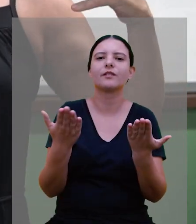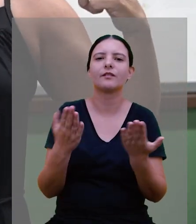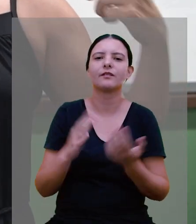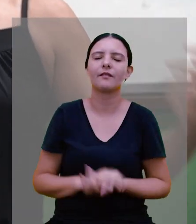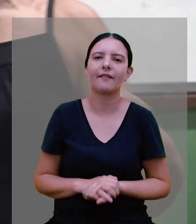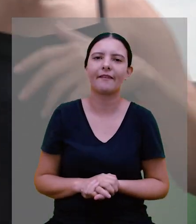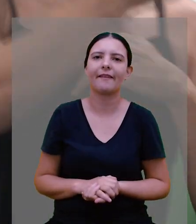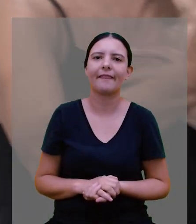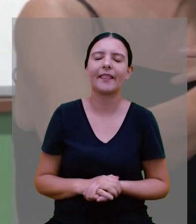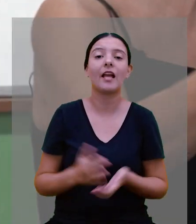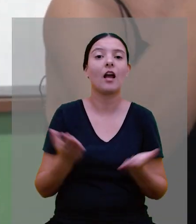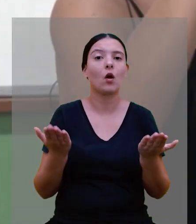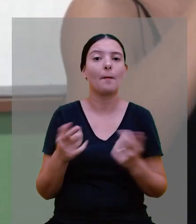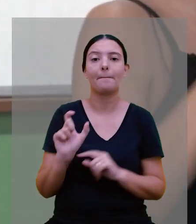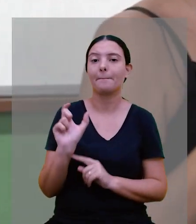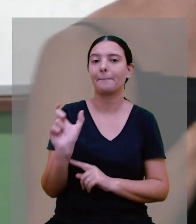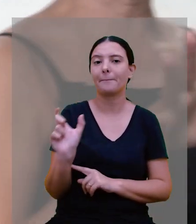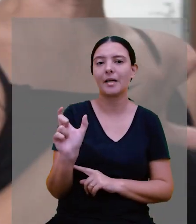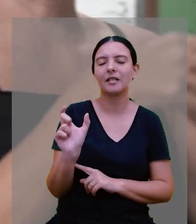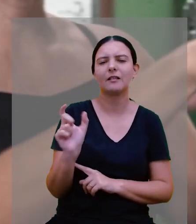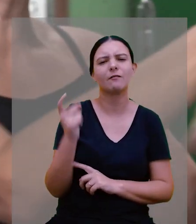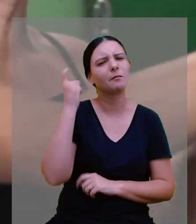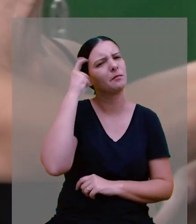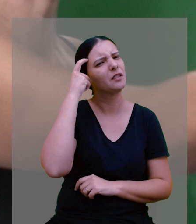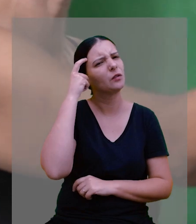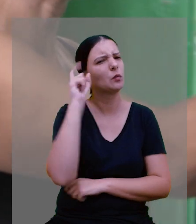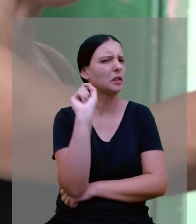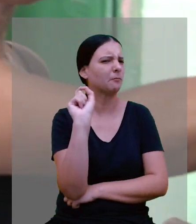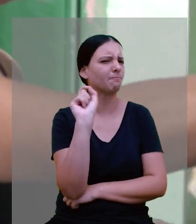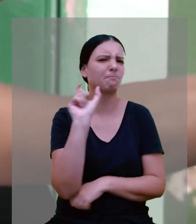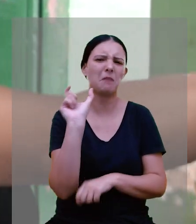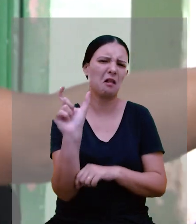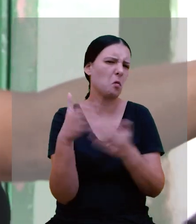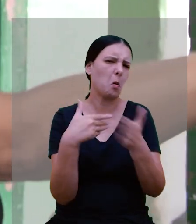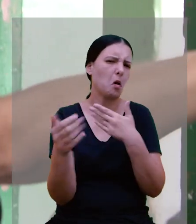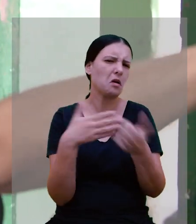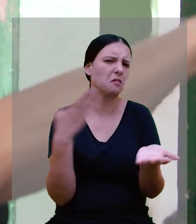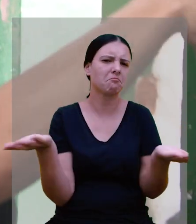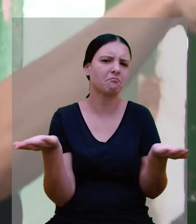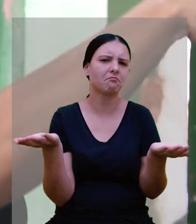Agora me fala uma palavra que essa frase te faz pensar. Palavras quaisquer, fala.